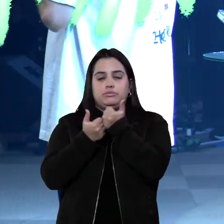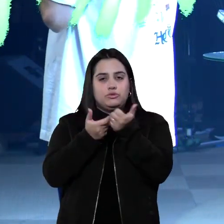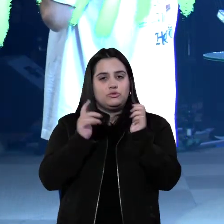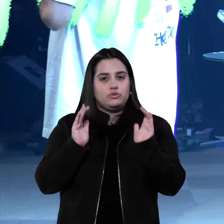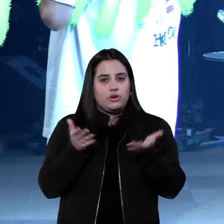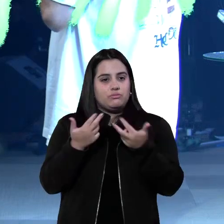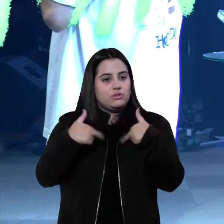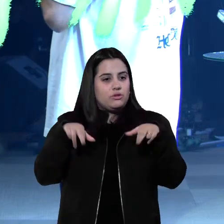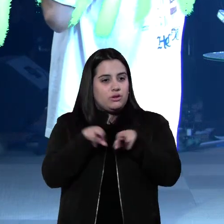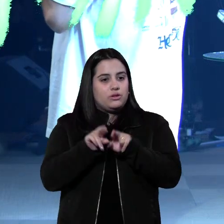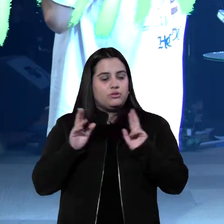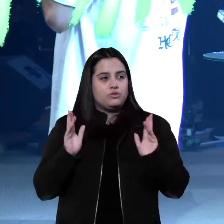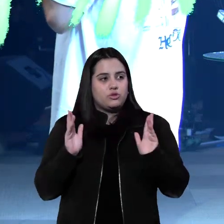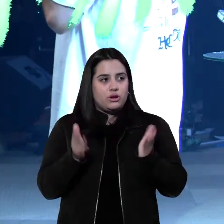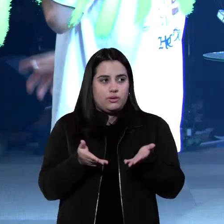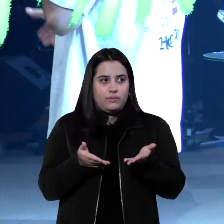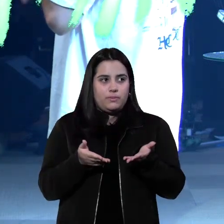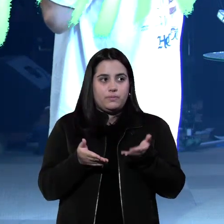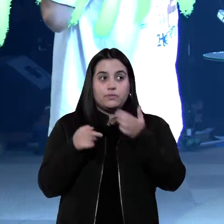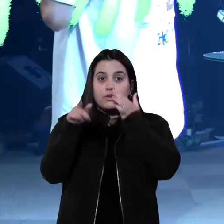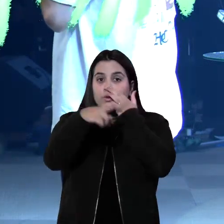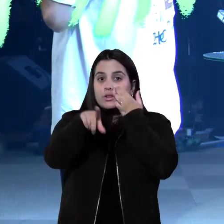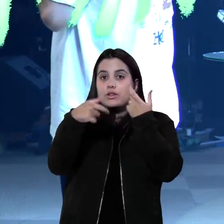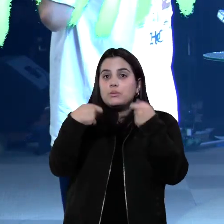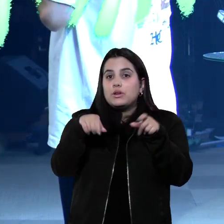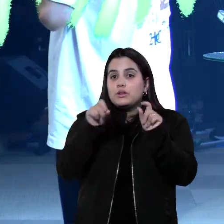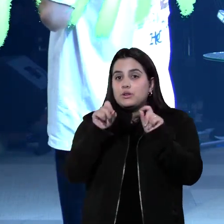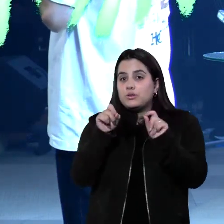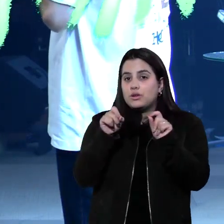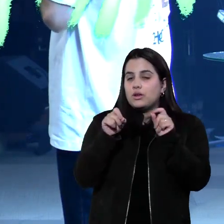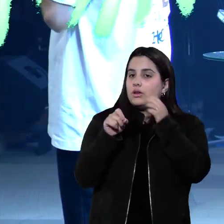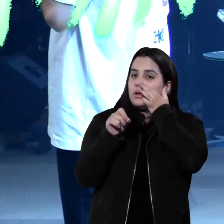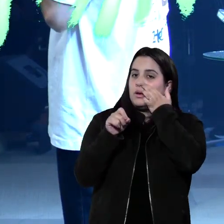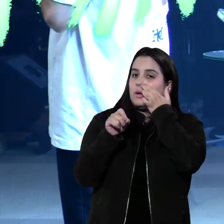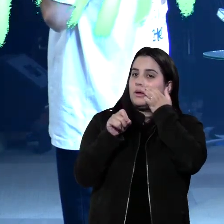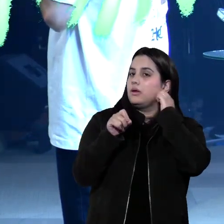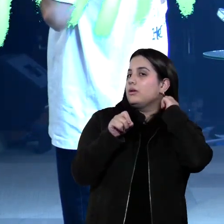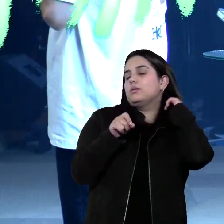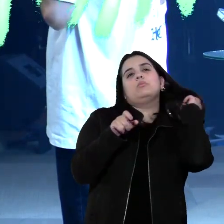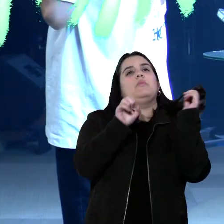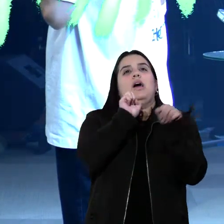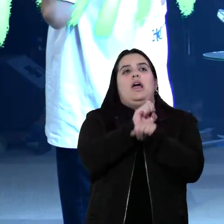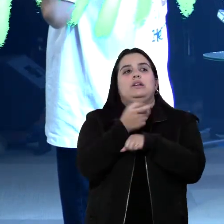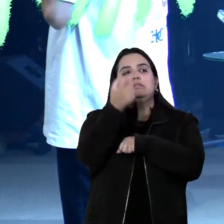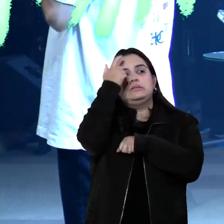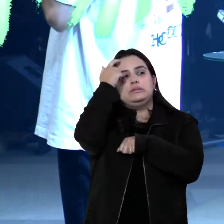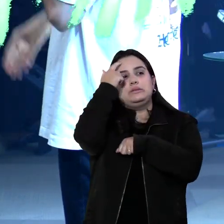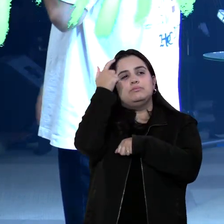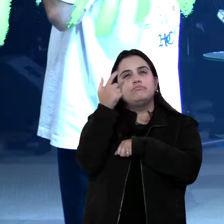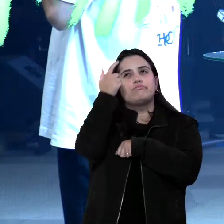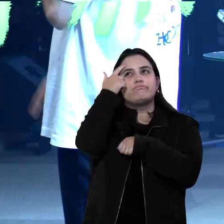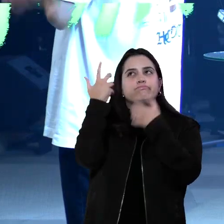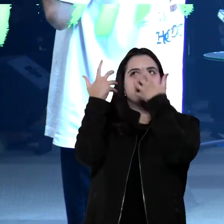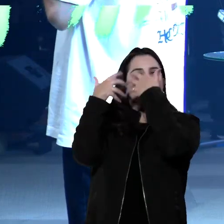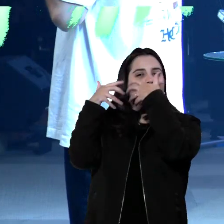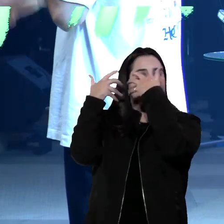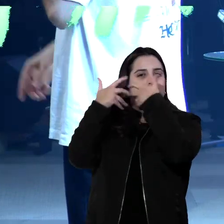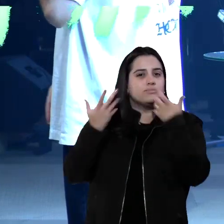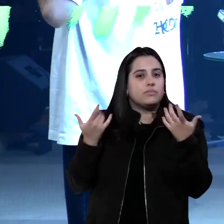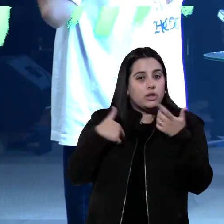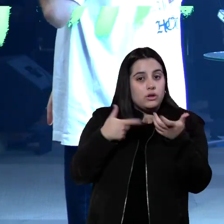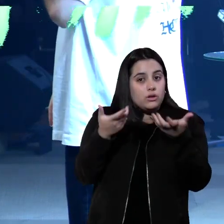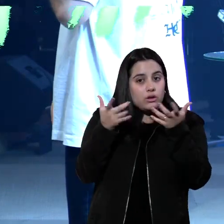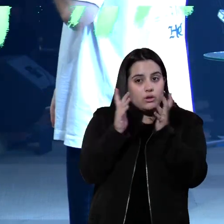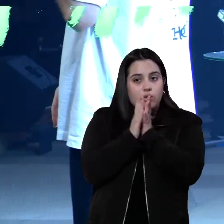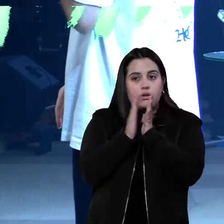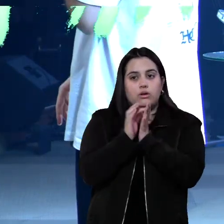restaurado. Você precisa sair de dentro do tribunal da sua cabeça. E eu quero orar pela